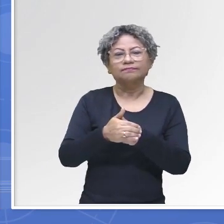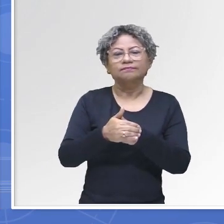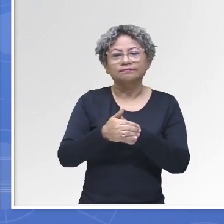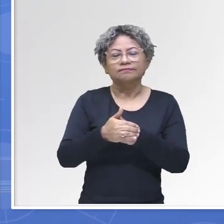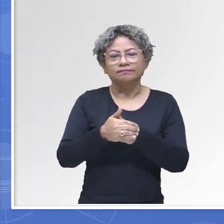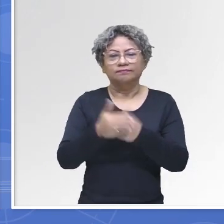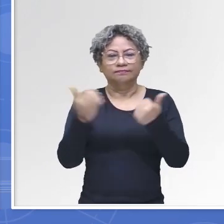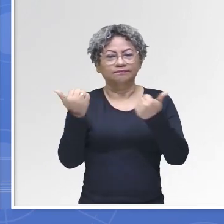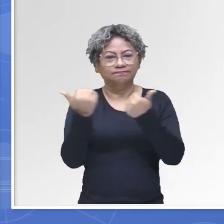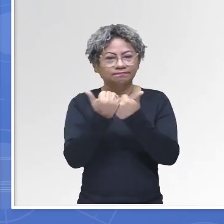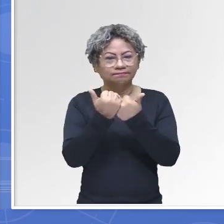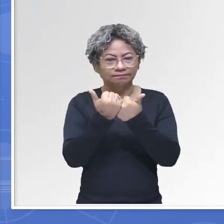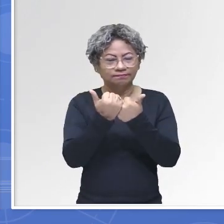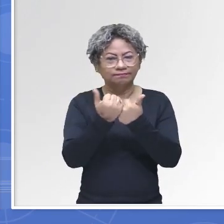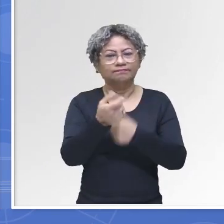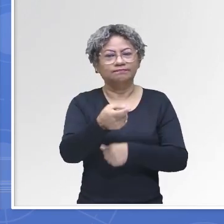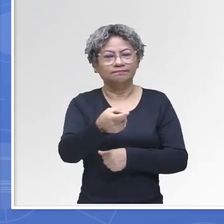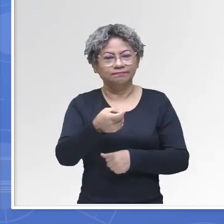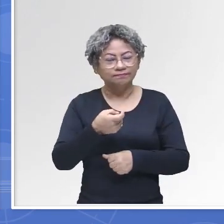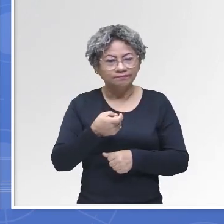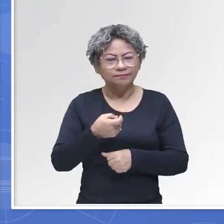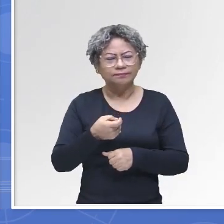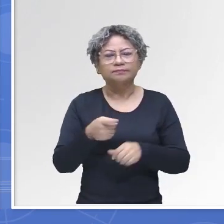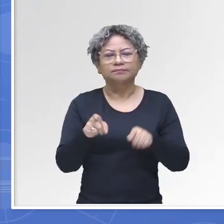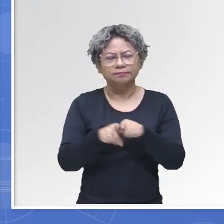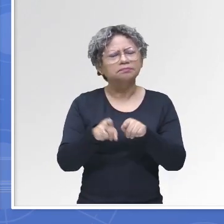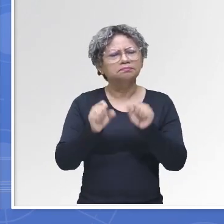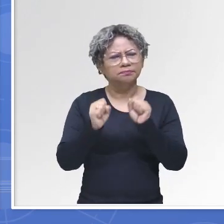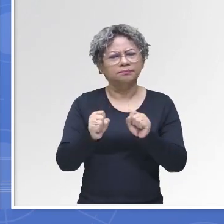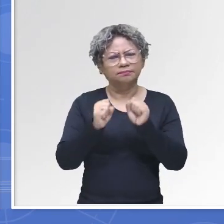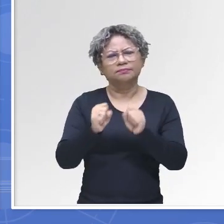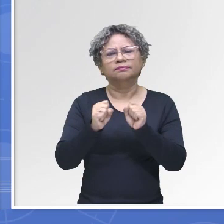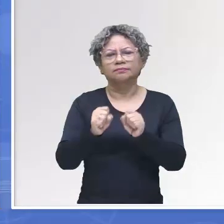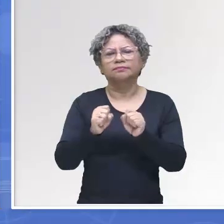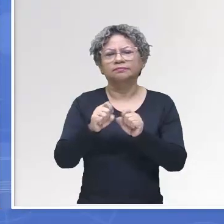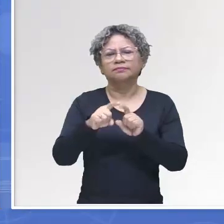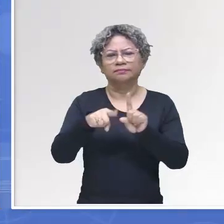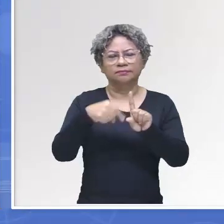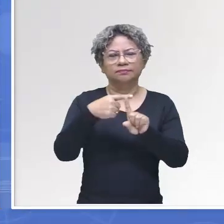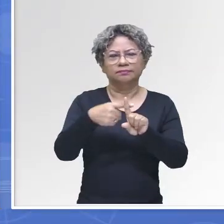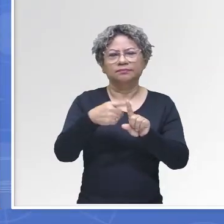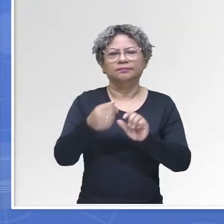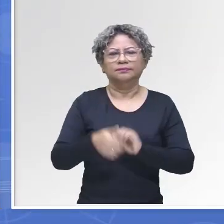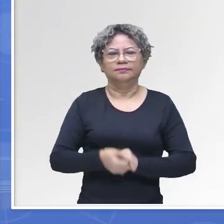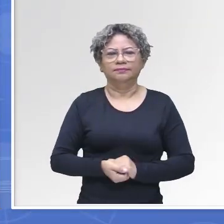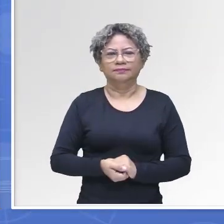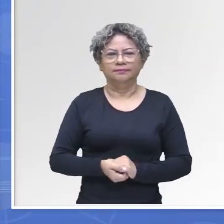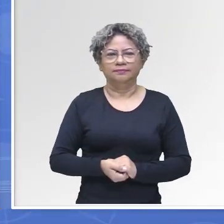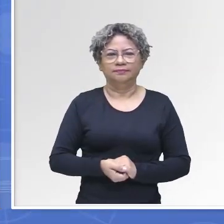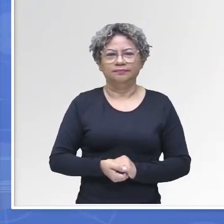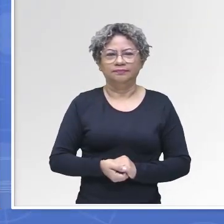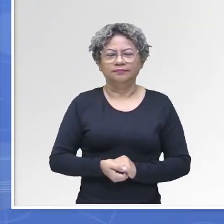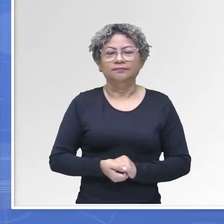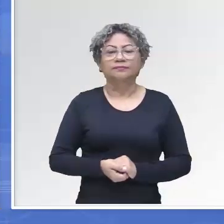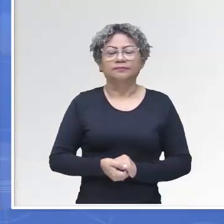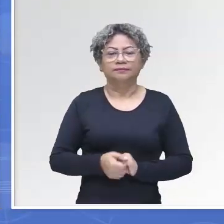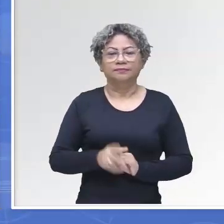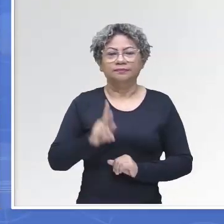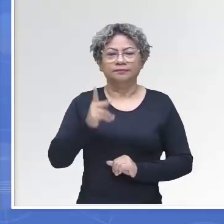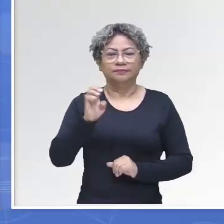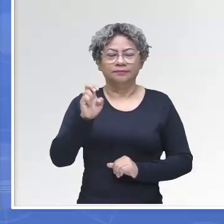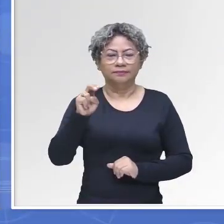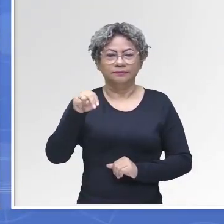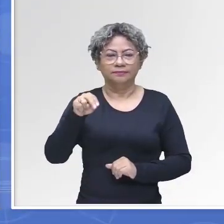da substituição. E aí também tem o método da soma. Muito bem. Então, a maioria está colocando letra B. O João Henrique acabou de colocar letra